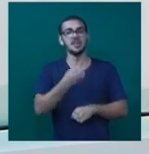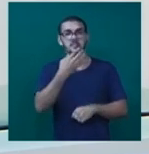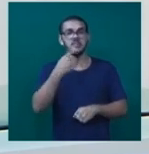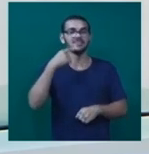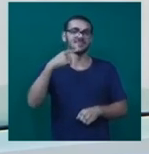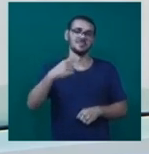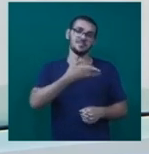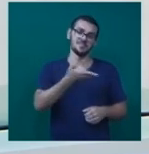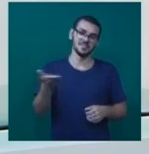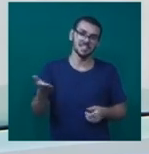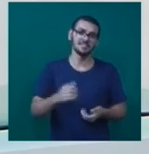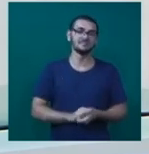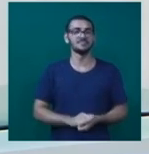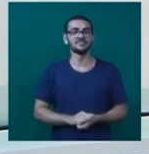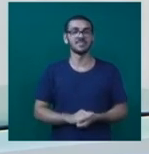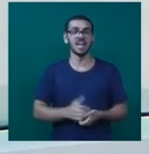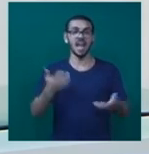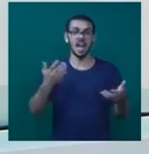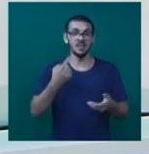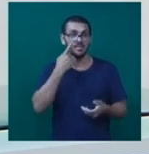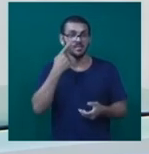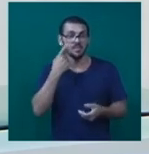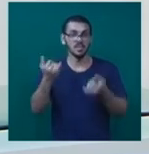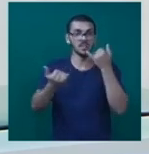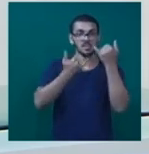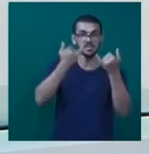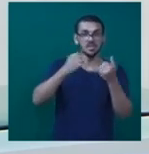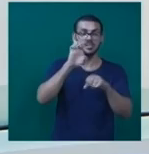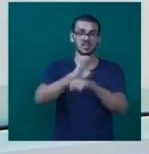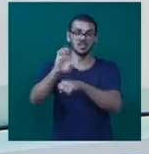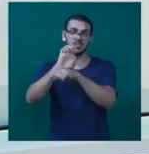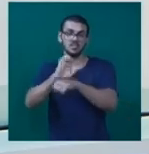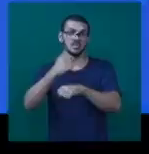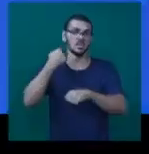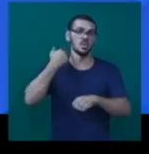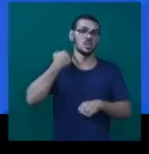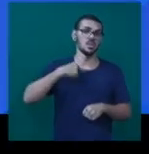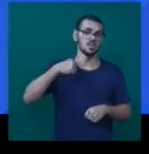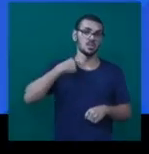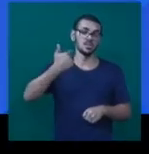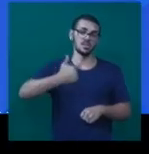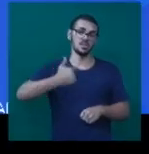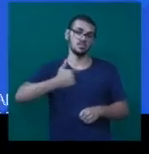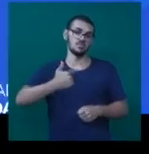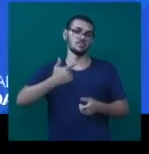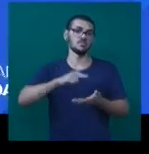semana para você. As notícias do Estado você confere agora no Jornal Minas, segunda edição.